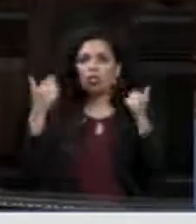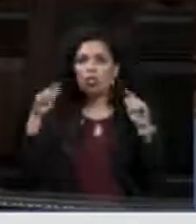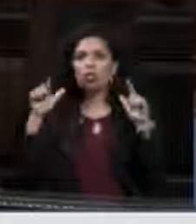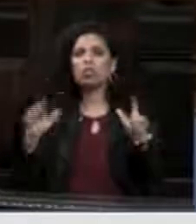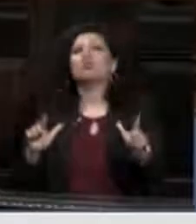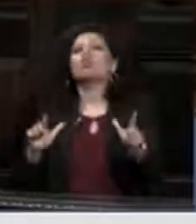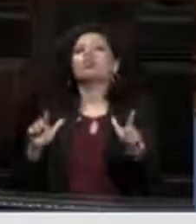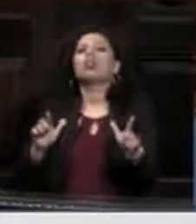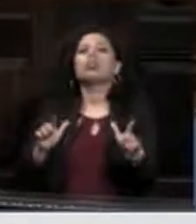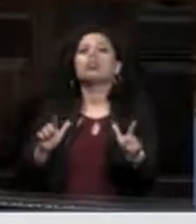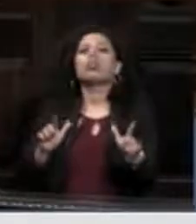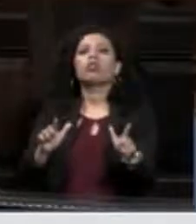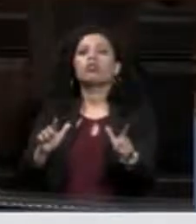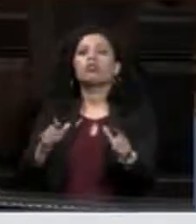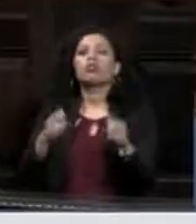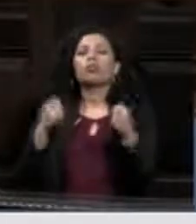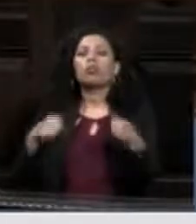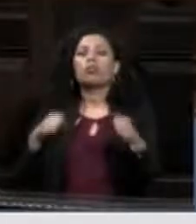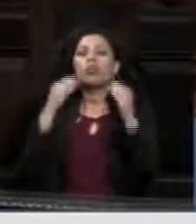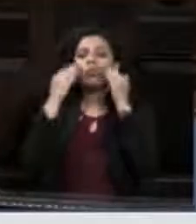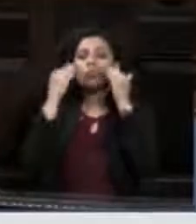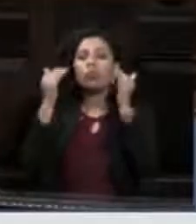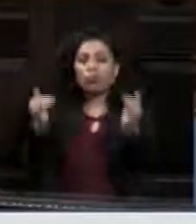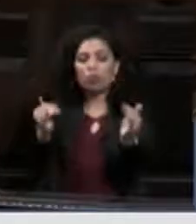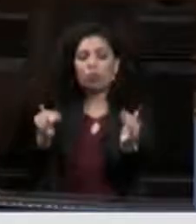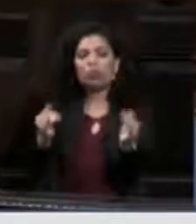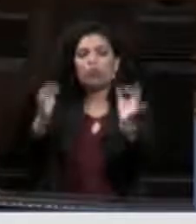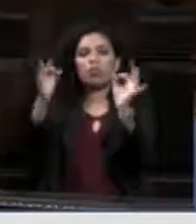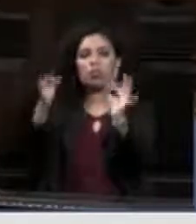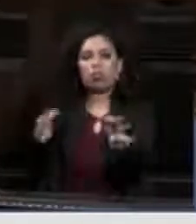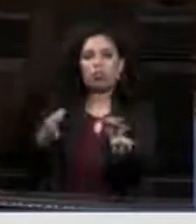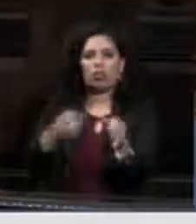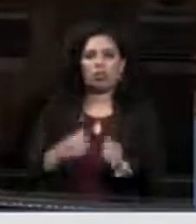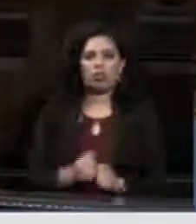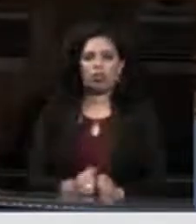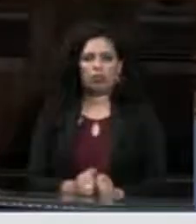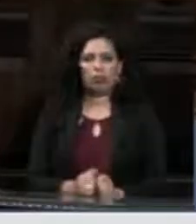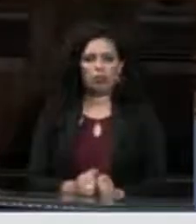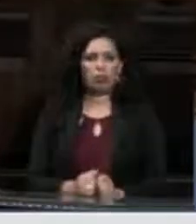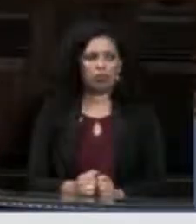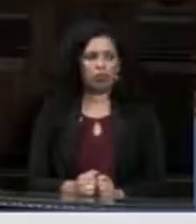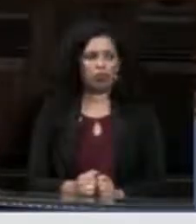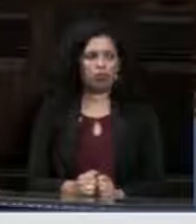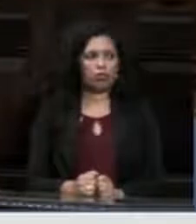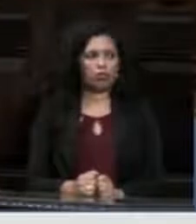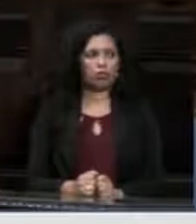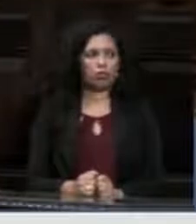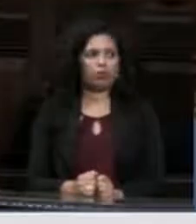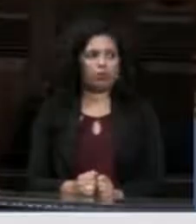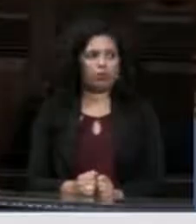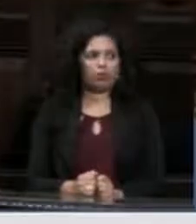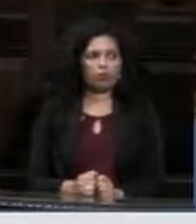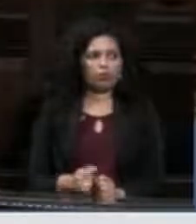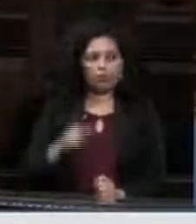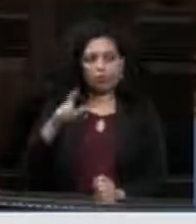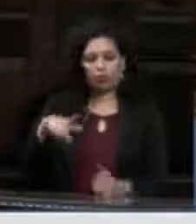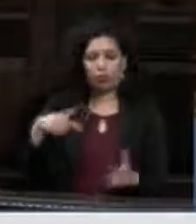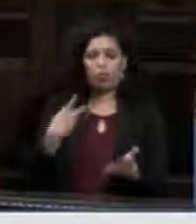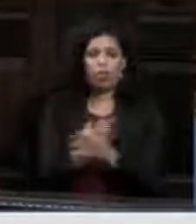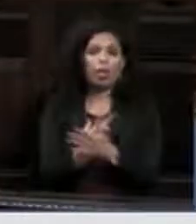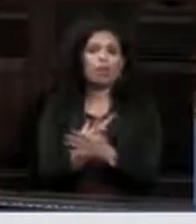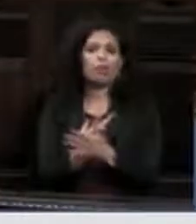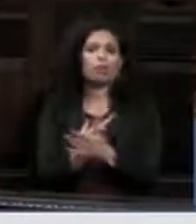poder, temos que dar o exemplo de que não é possível a gente viver uma realidade de